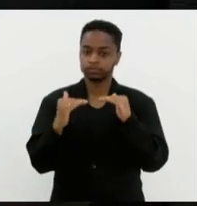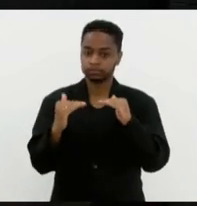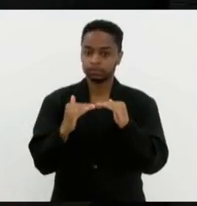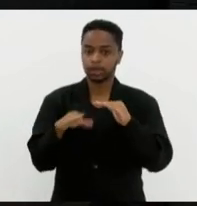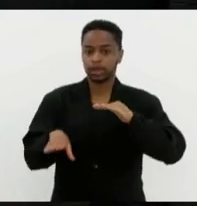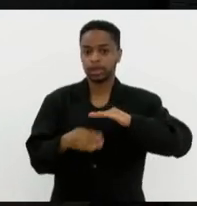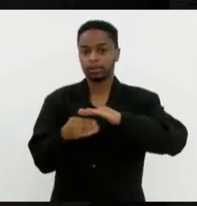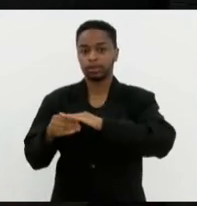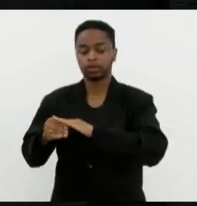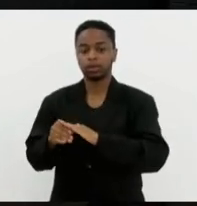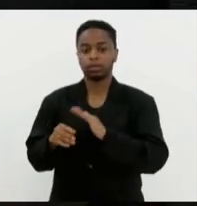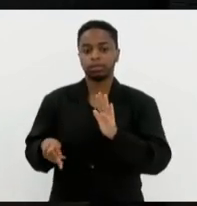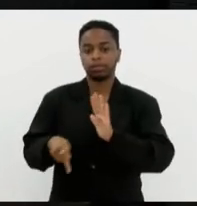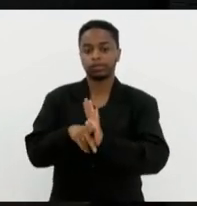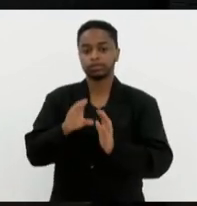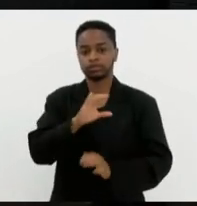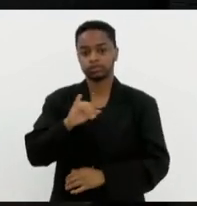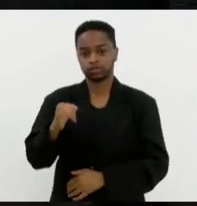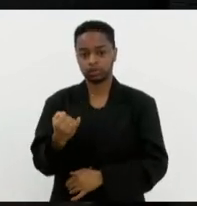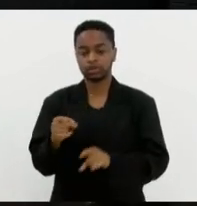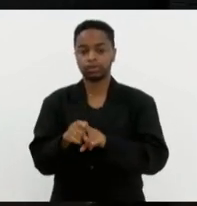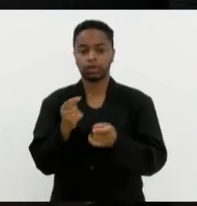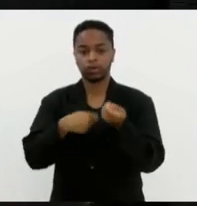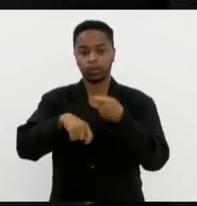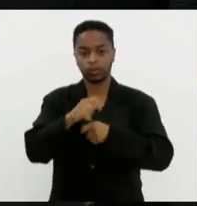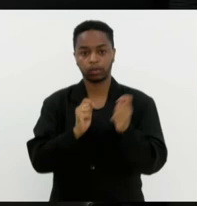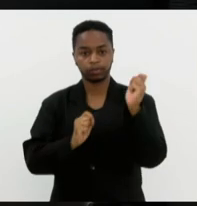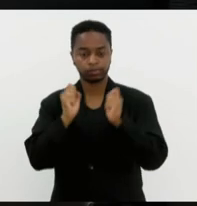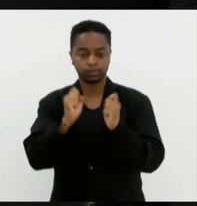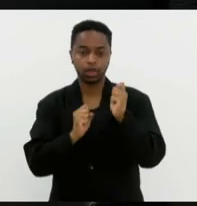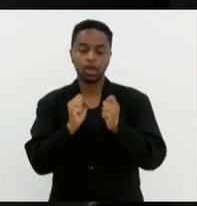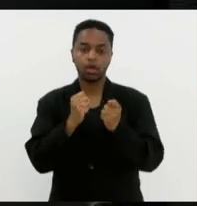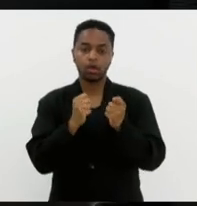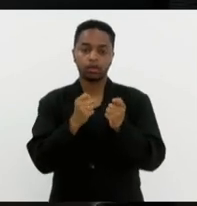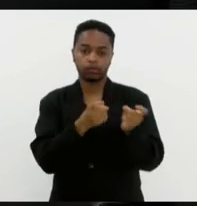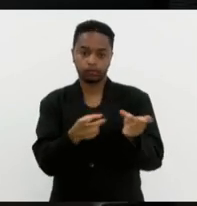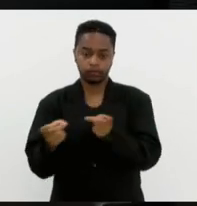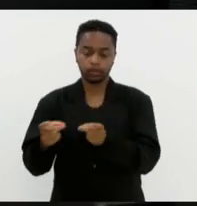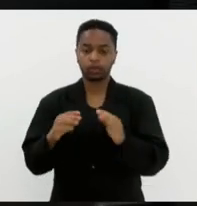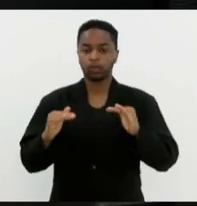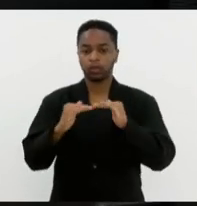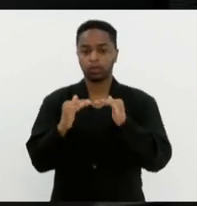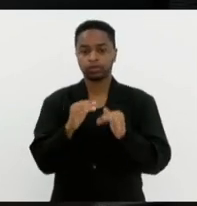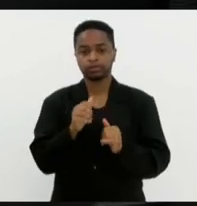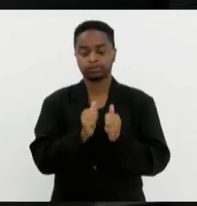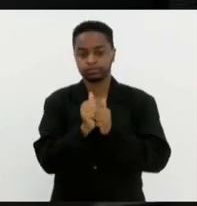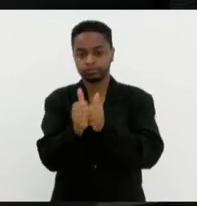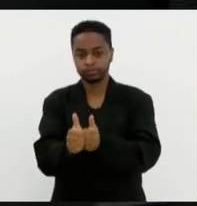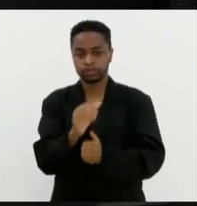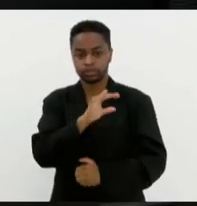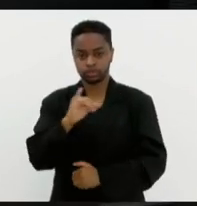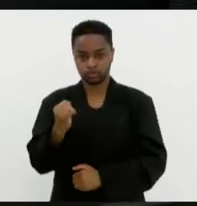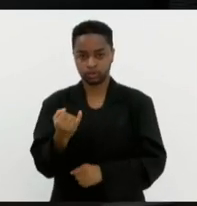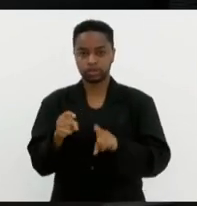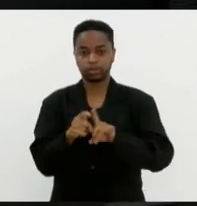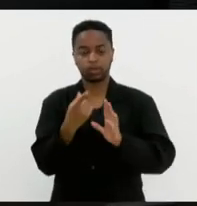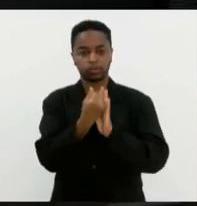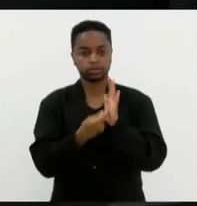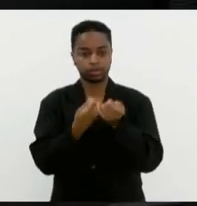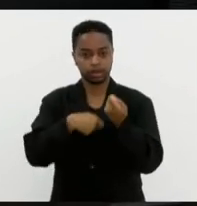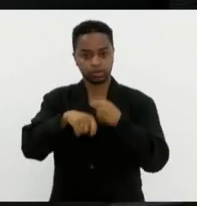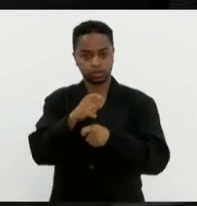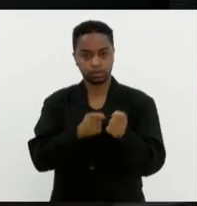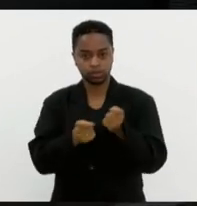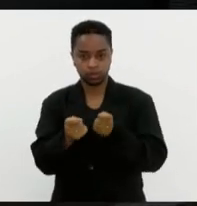as emendas da CCJ e de Economia, Indústria e Comércio favorável com as emendas da CCJ e de Orçamento,